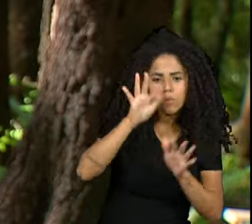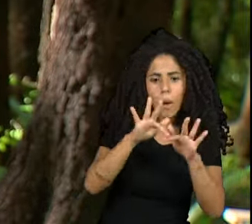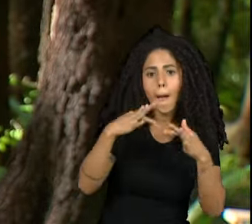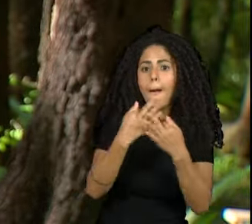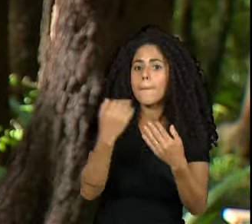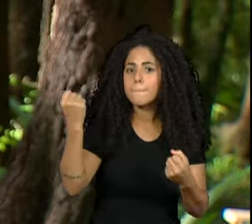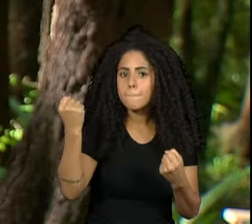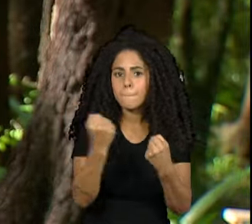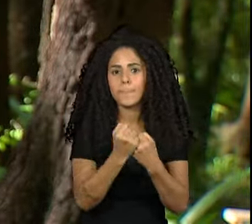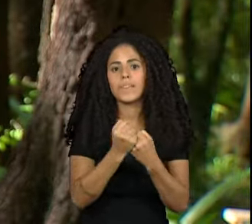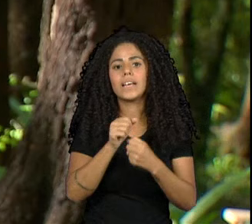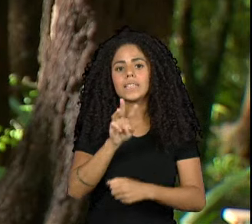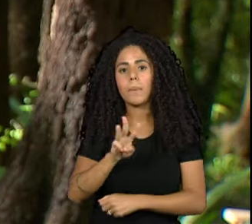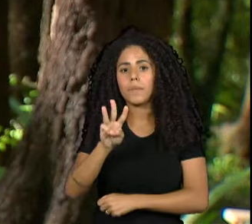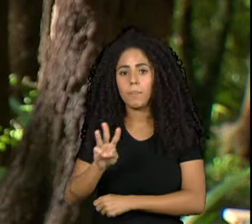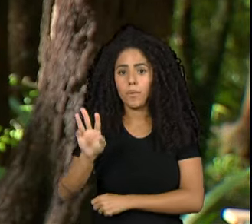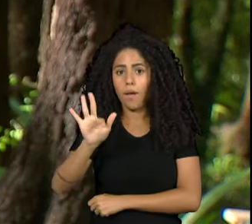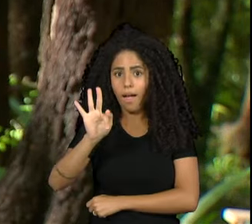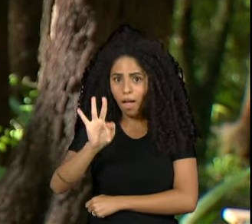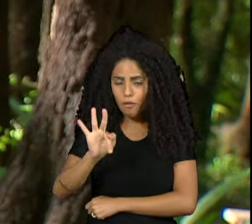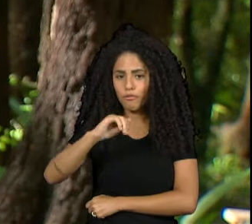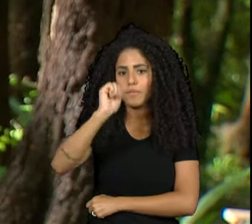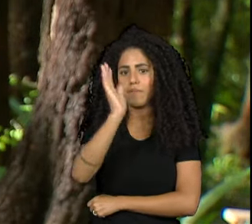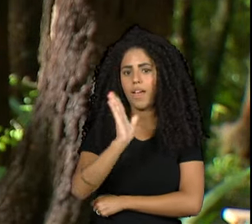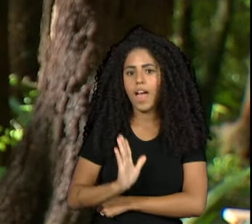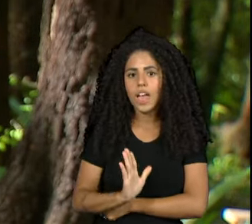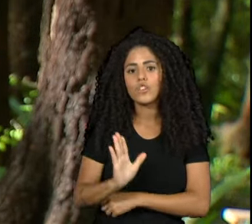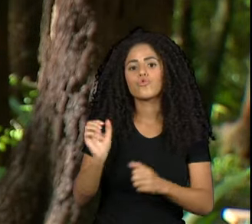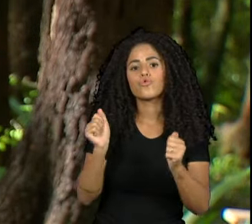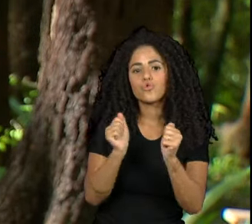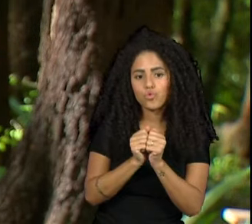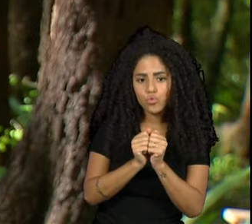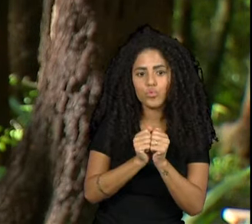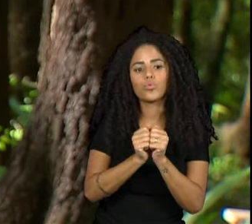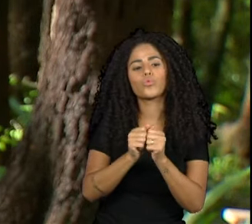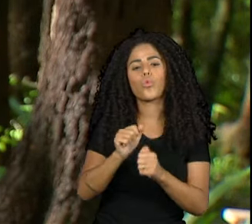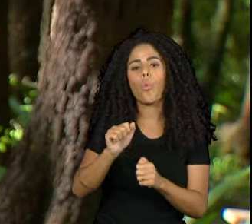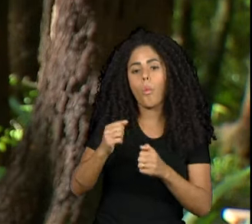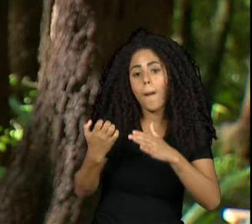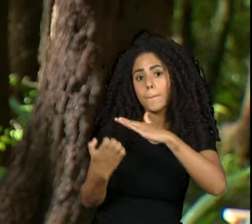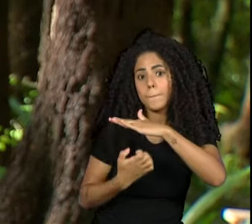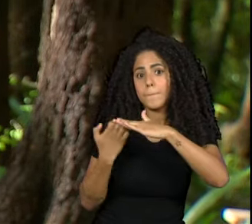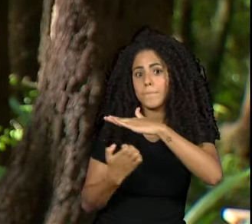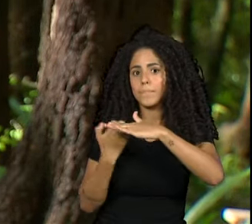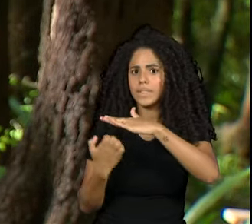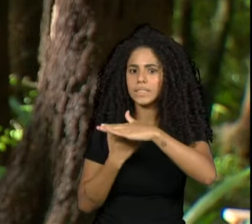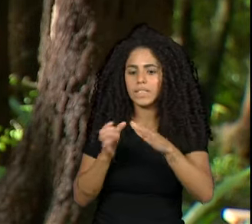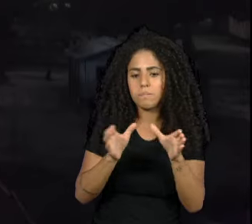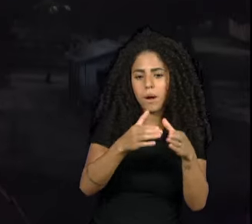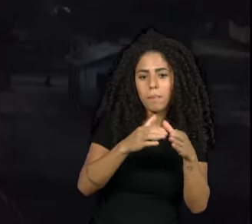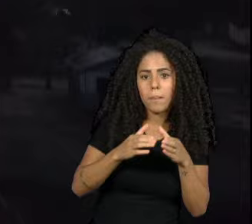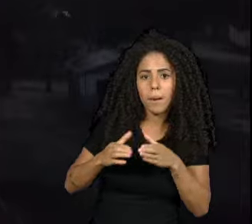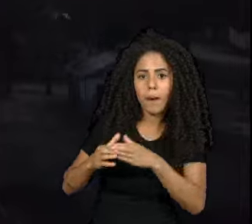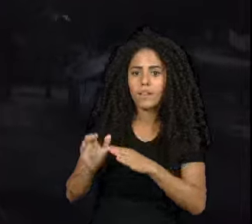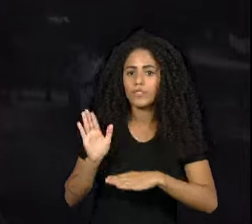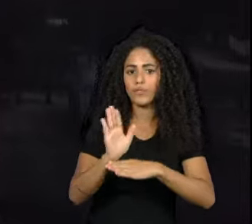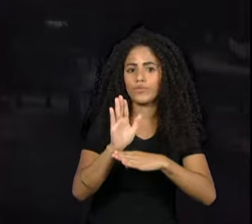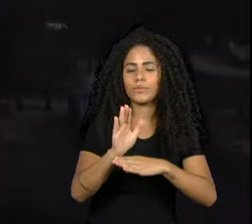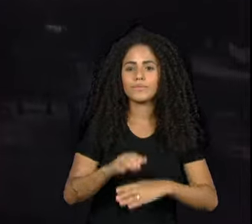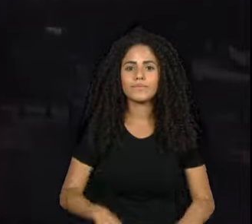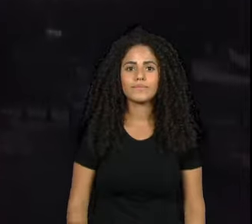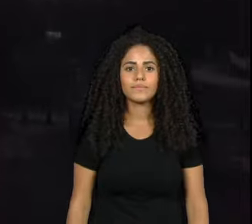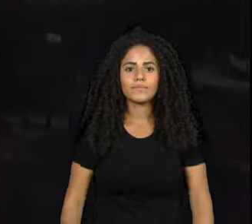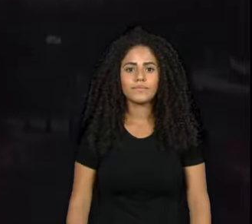parceria da ONG WWF Brasil com o ICMBio, empresas e comunidades.